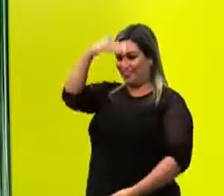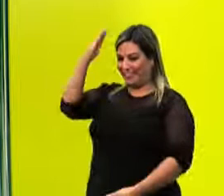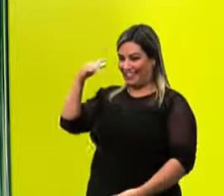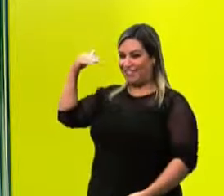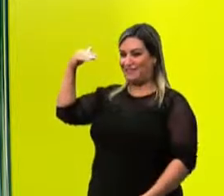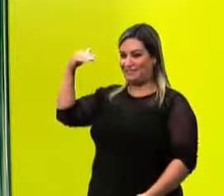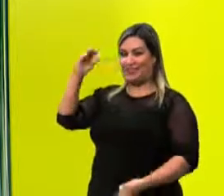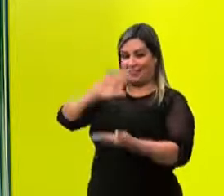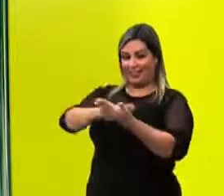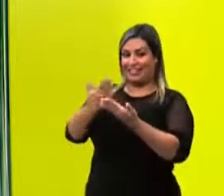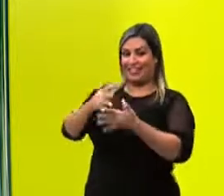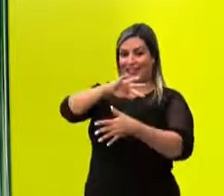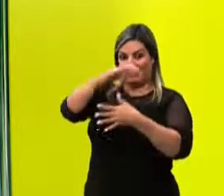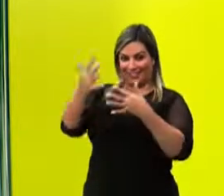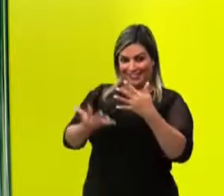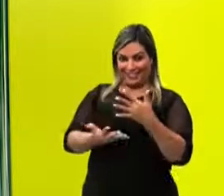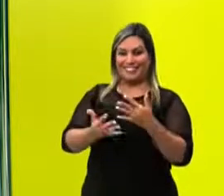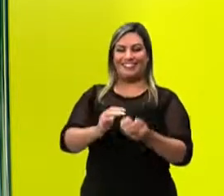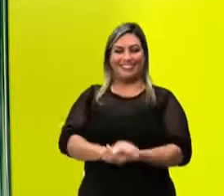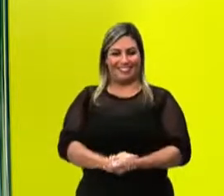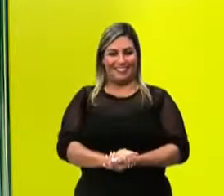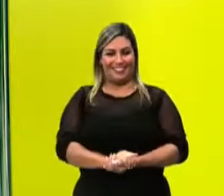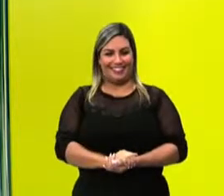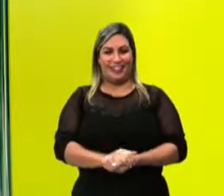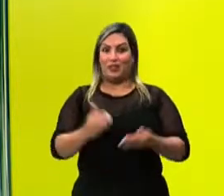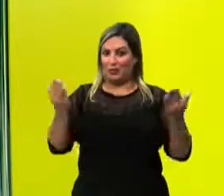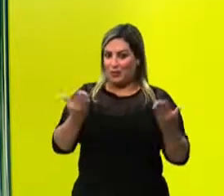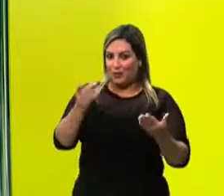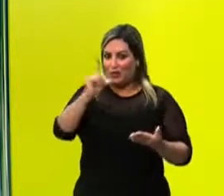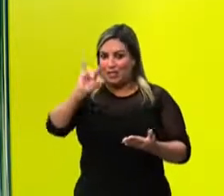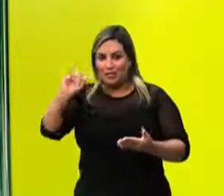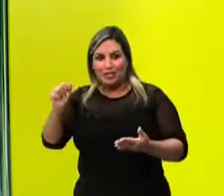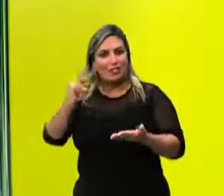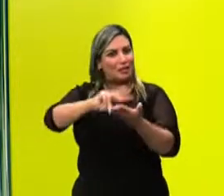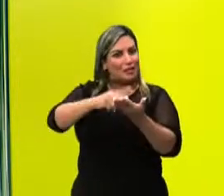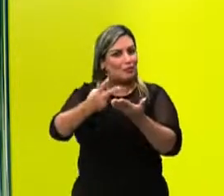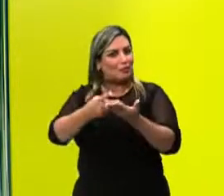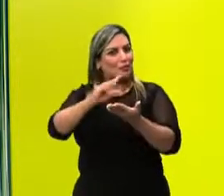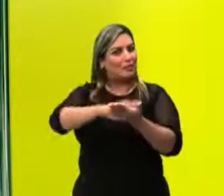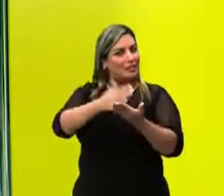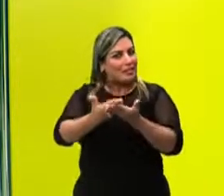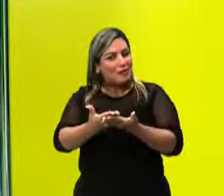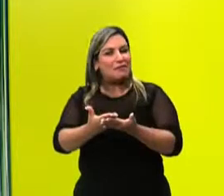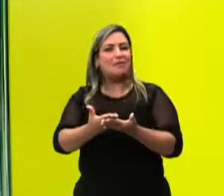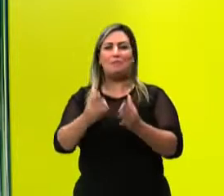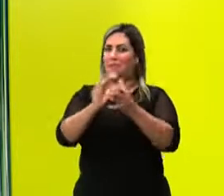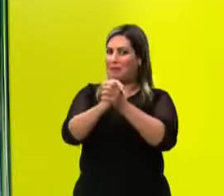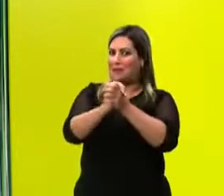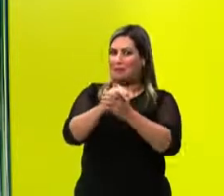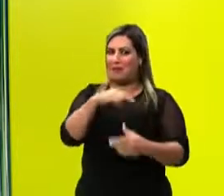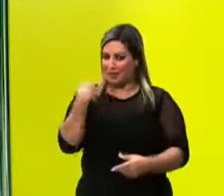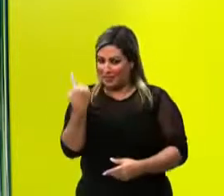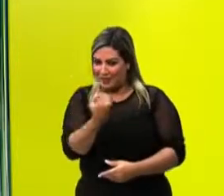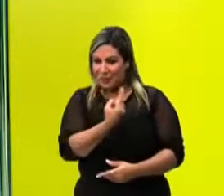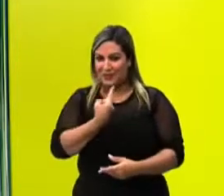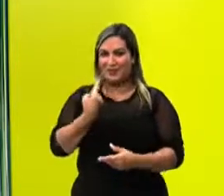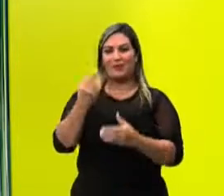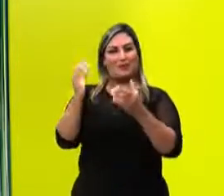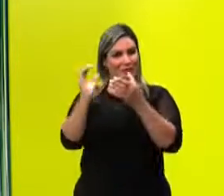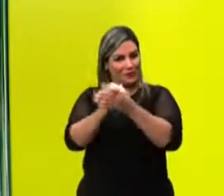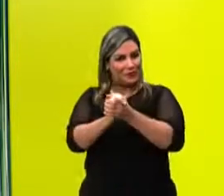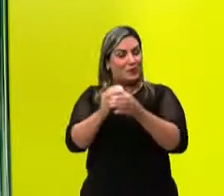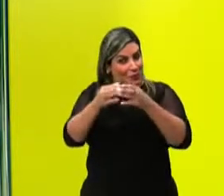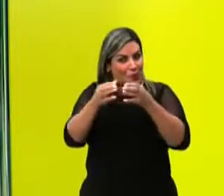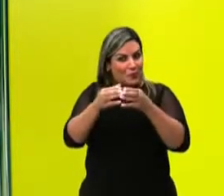Naíma, intérprete de Libras, né? E hoje é o dia do tradutor e intérprete. Então, parabéns a todos vocês, a equipe que está